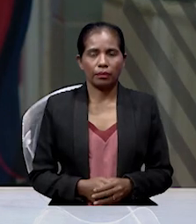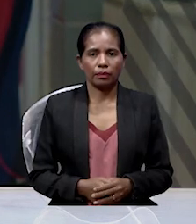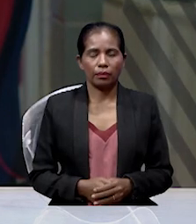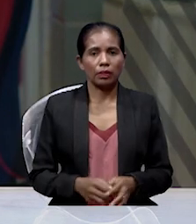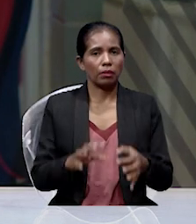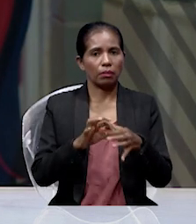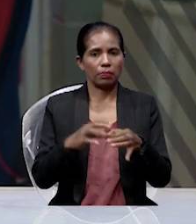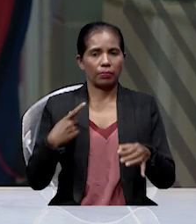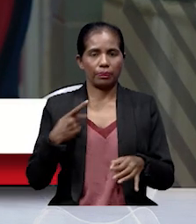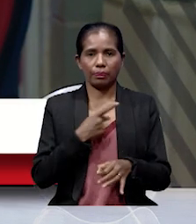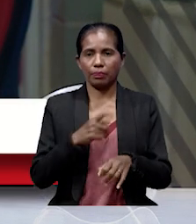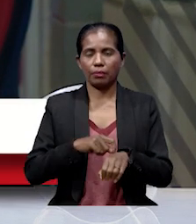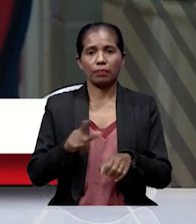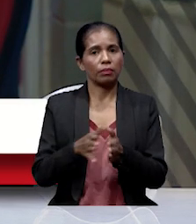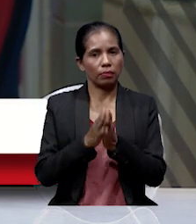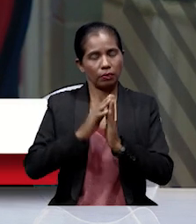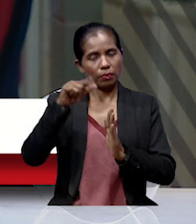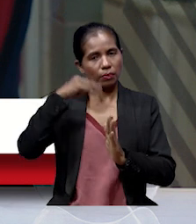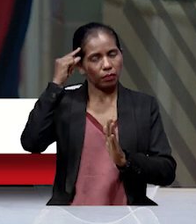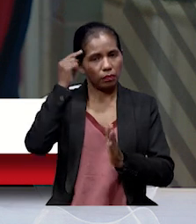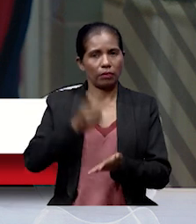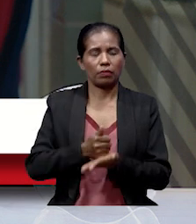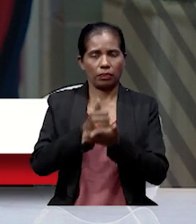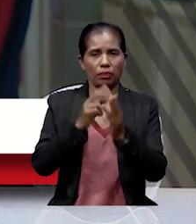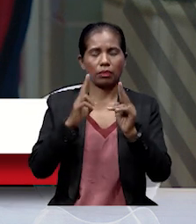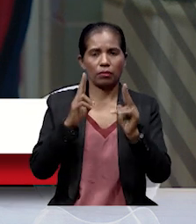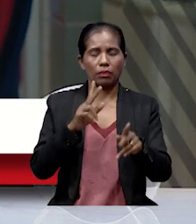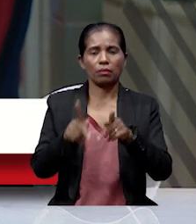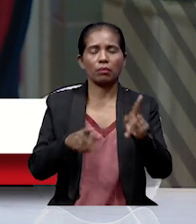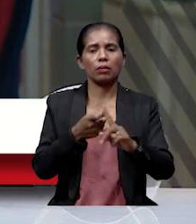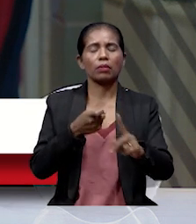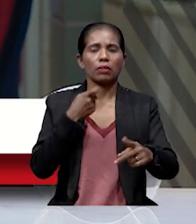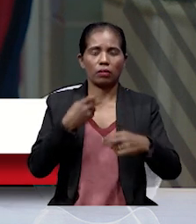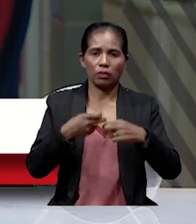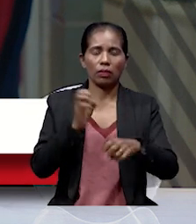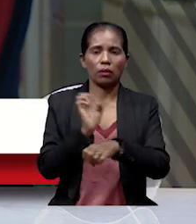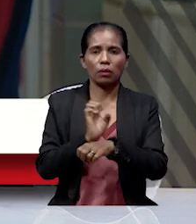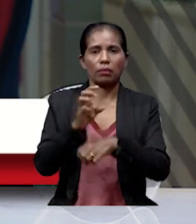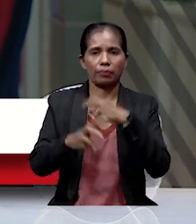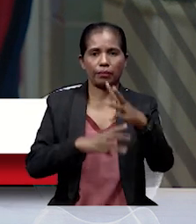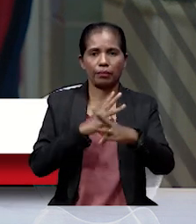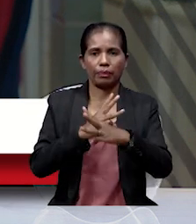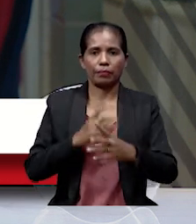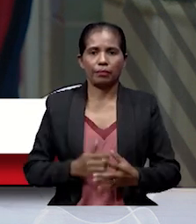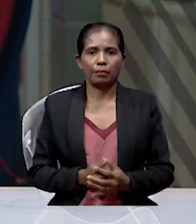Membro Parlamento Nacional, russo governo salva povo russo crise economia mundial.